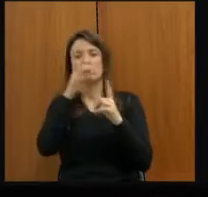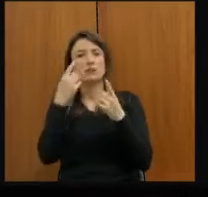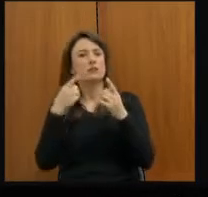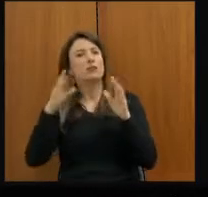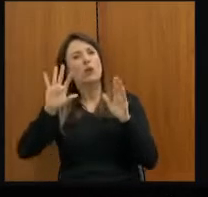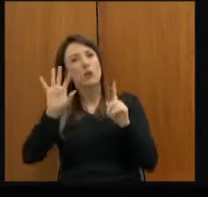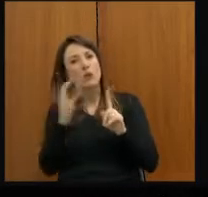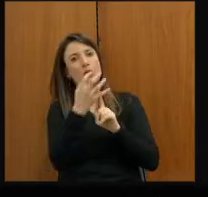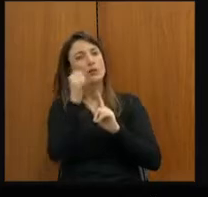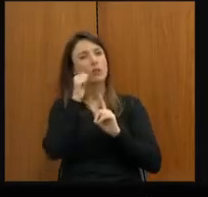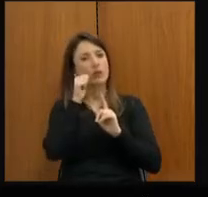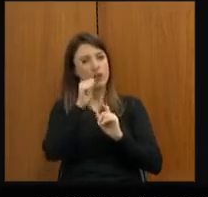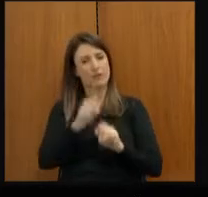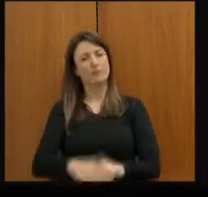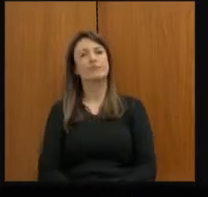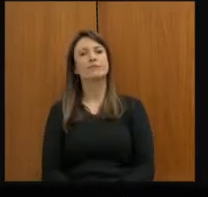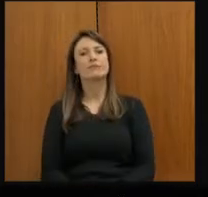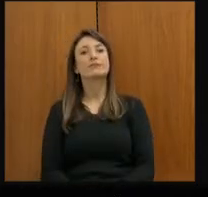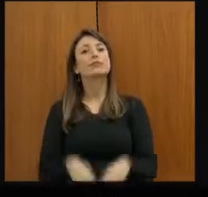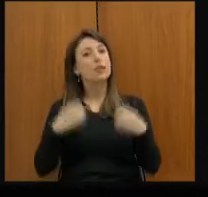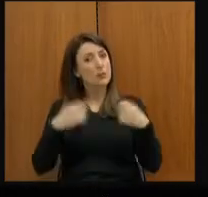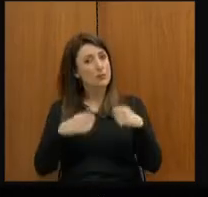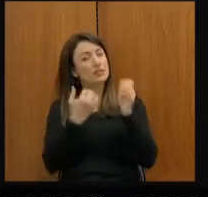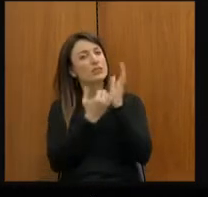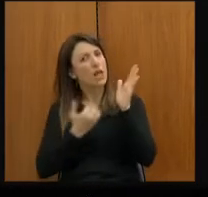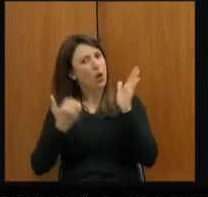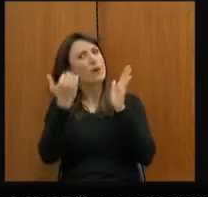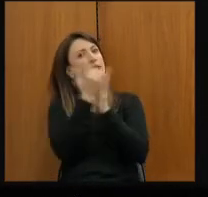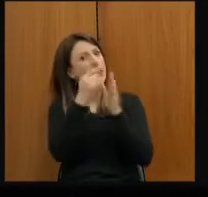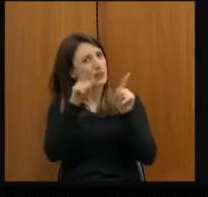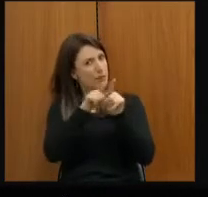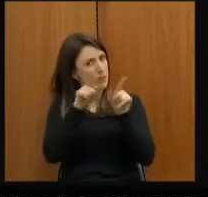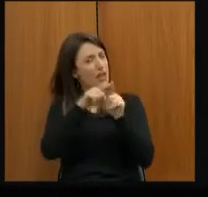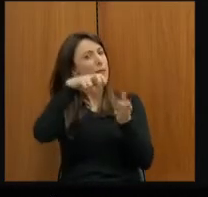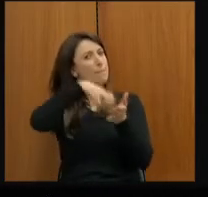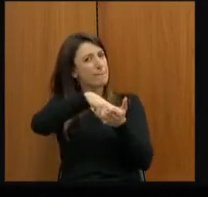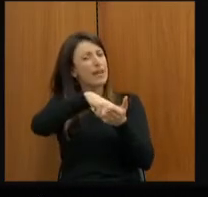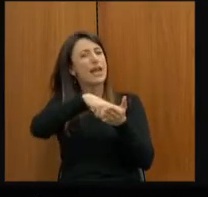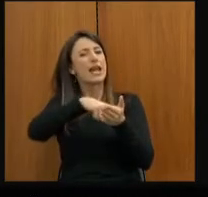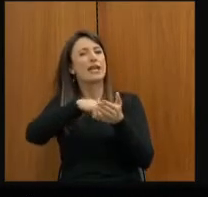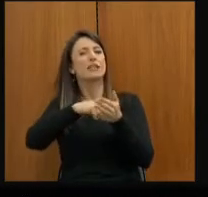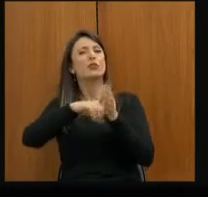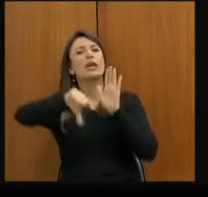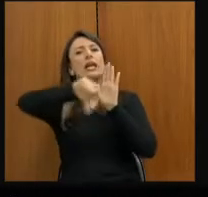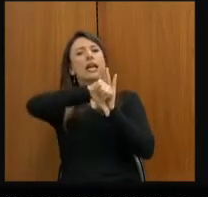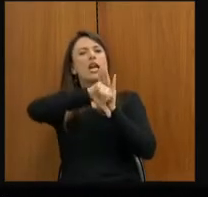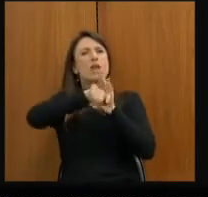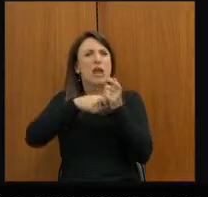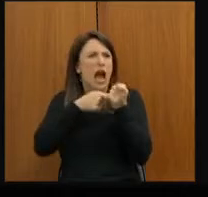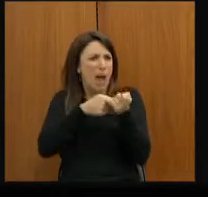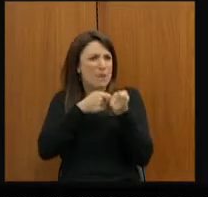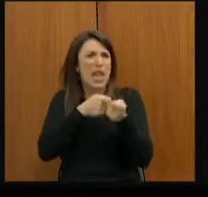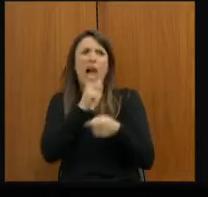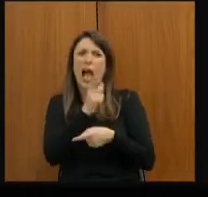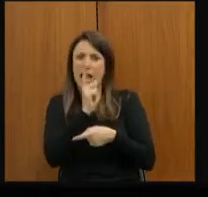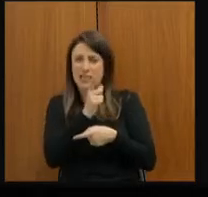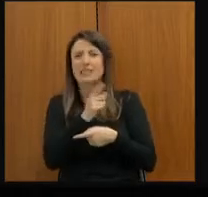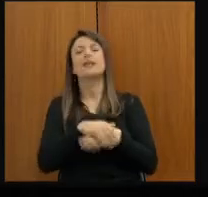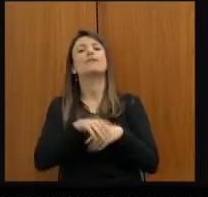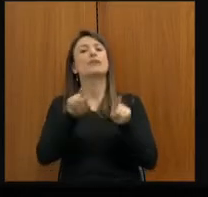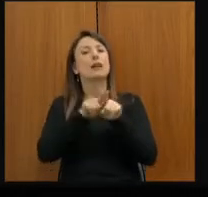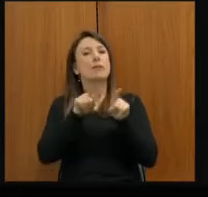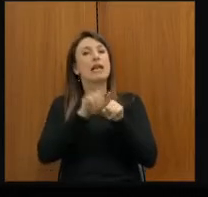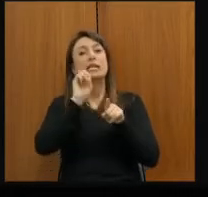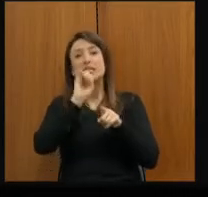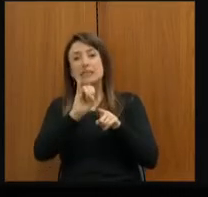E ai temos que aumentar a pena meu ver do crime de ameaça temos que aumentar o descumprimento de medida